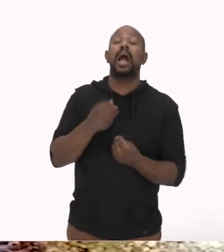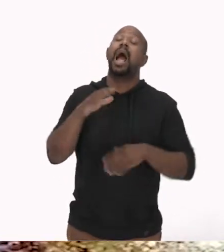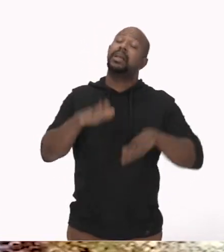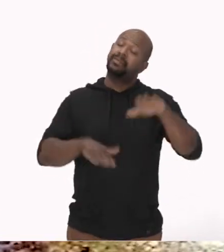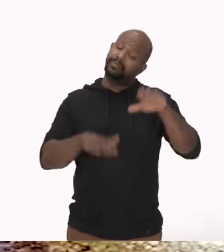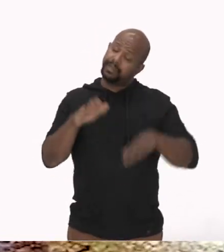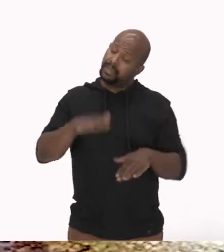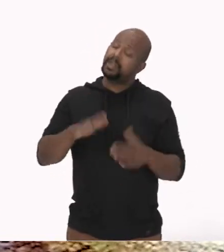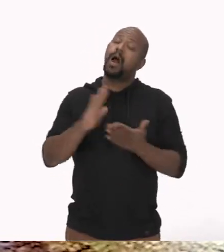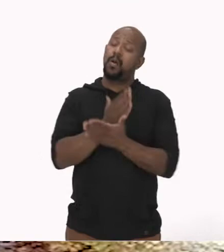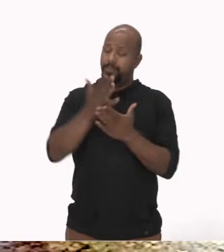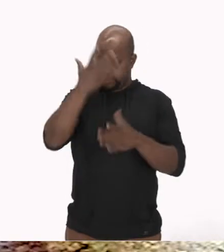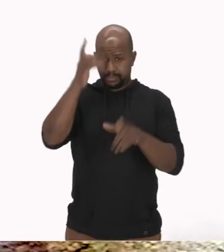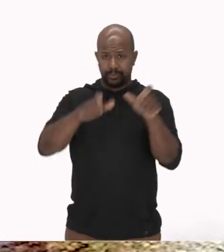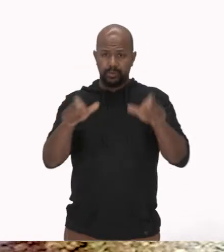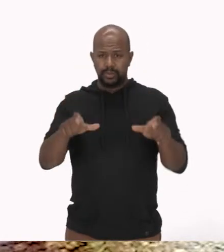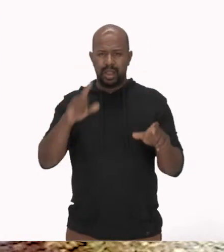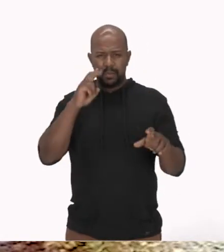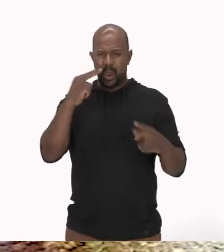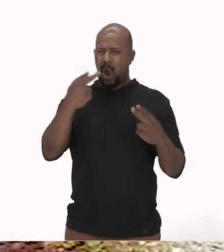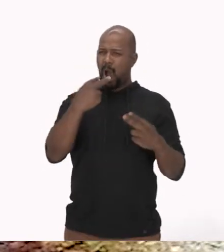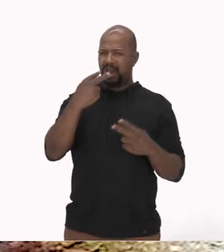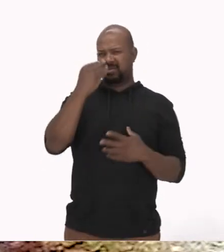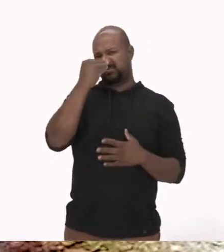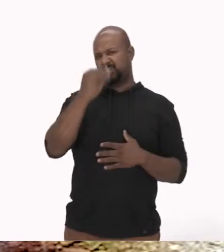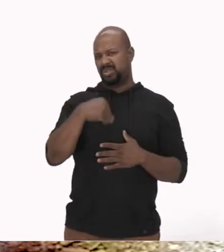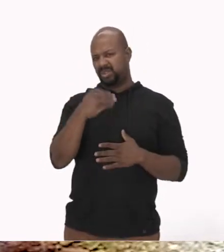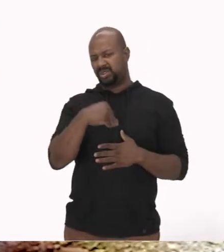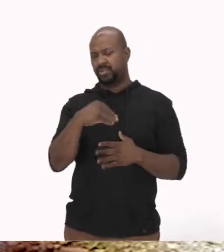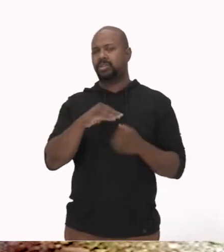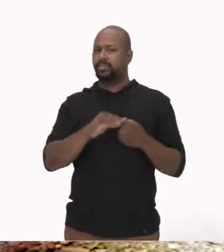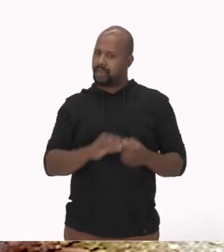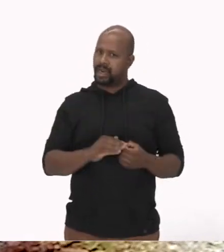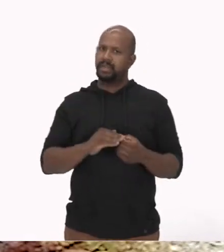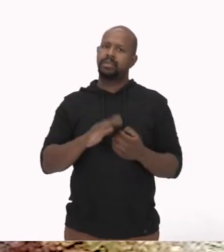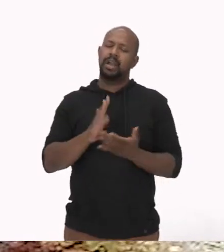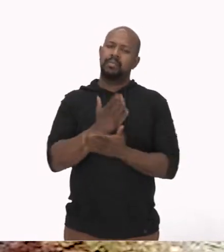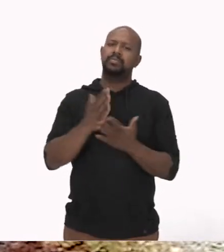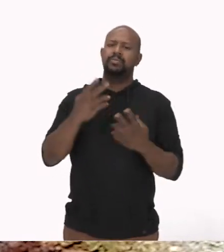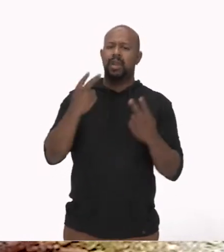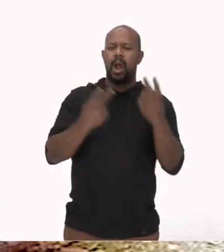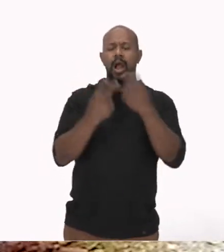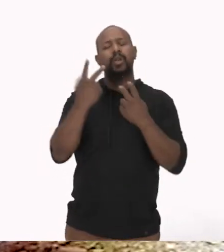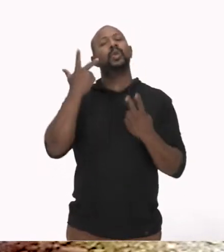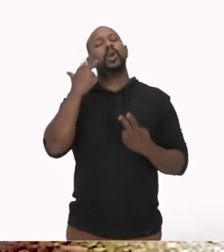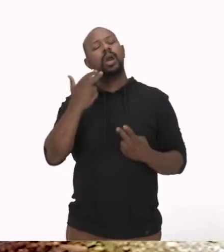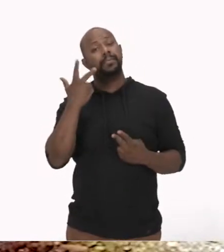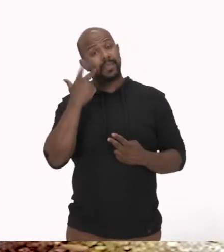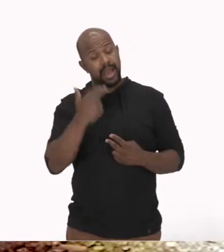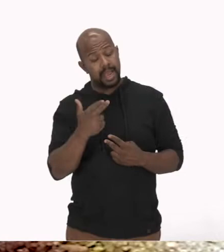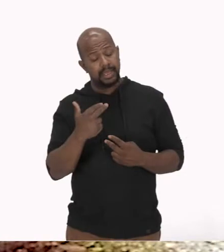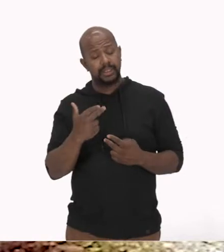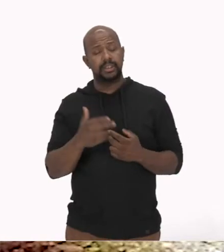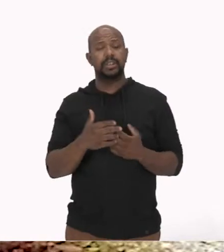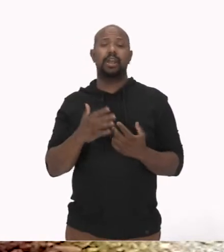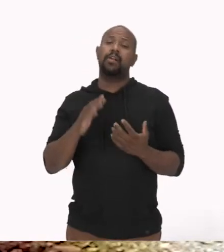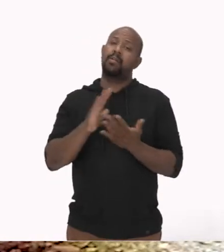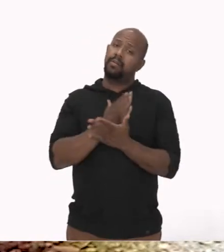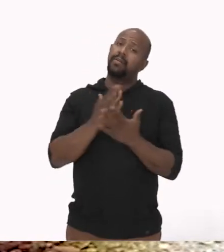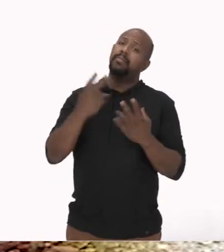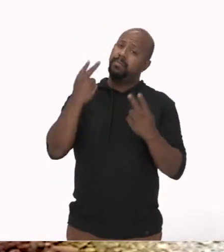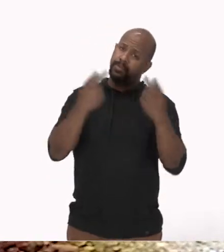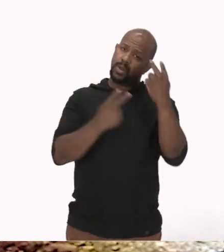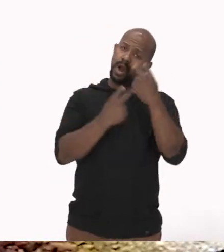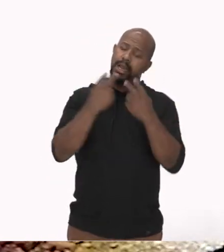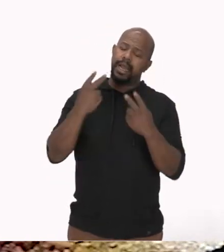esperançoso, a vez quando algumas pessoas me olham com desprezo. Outras pessoas me olham normais